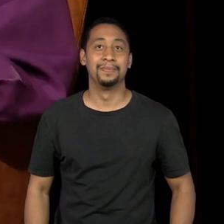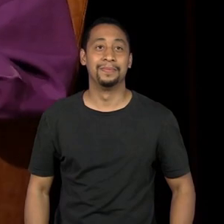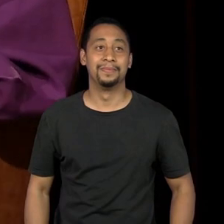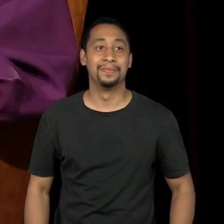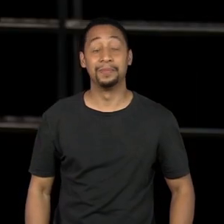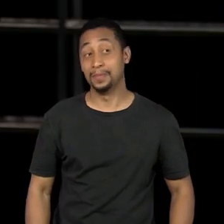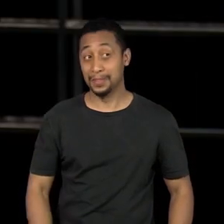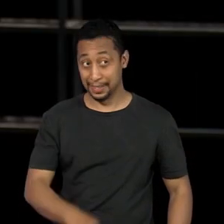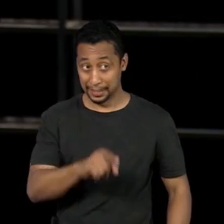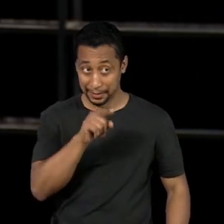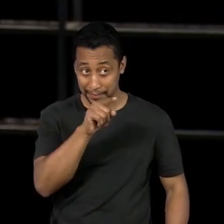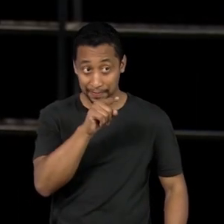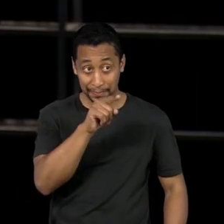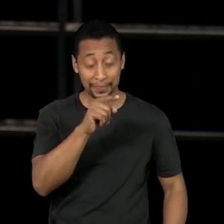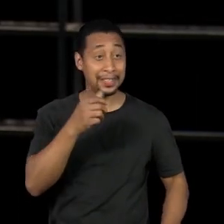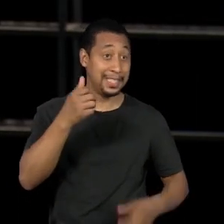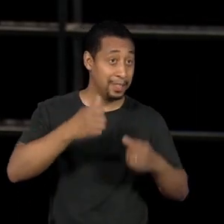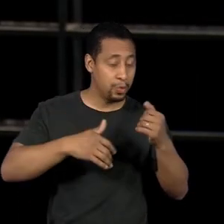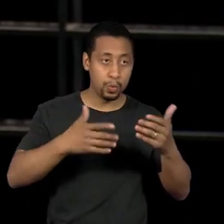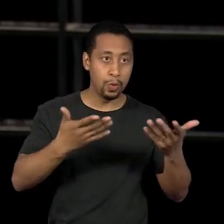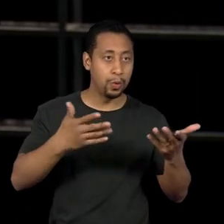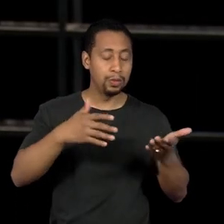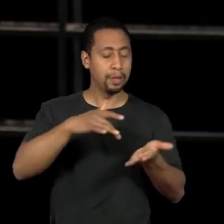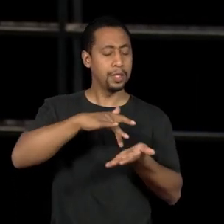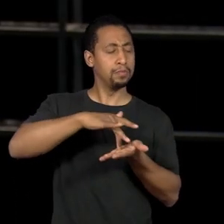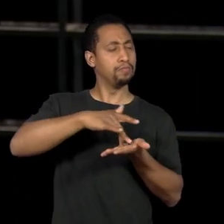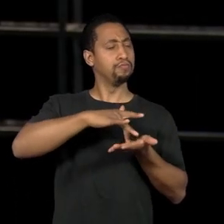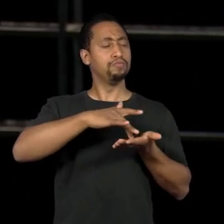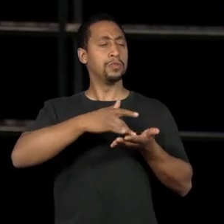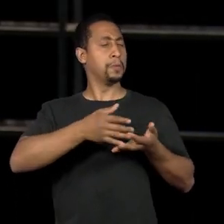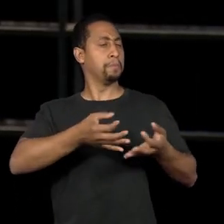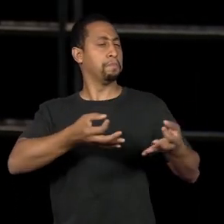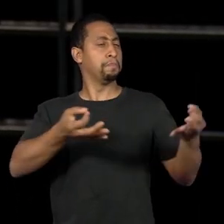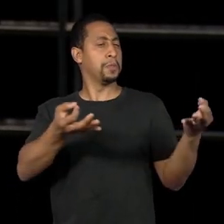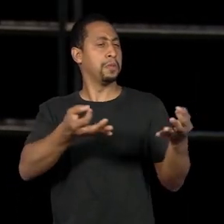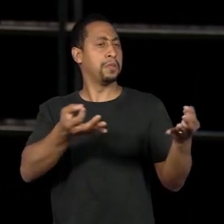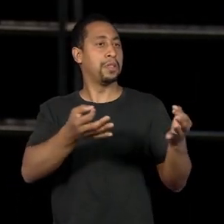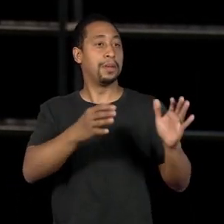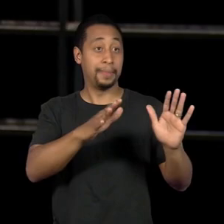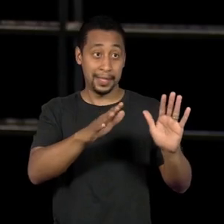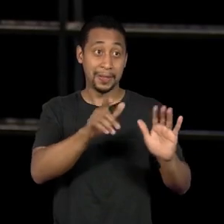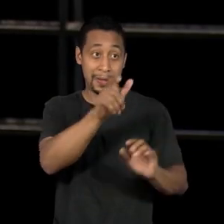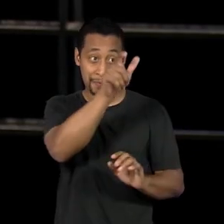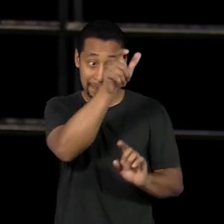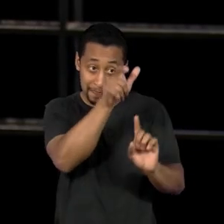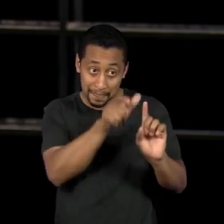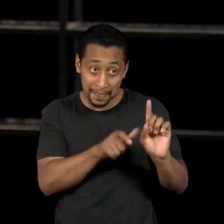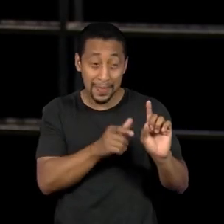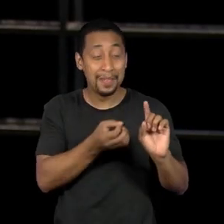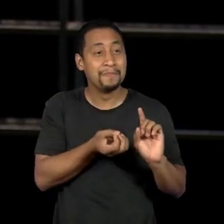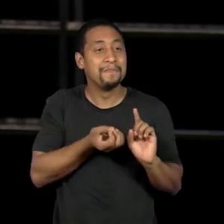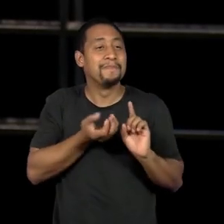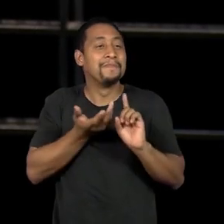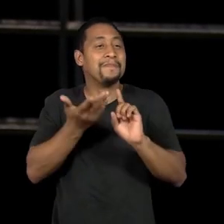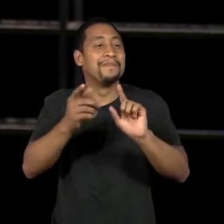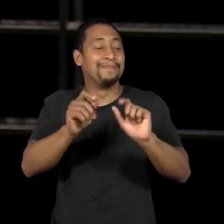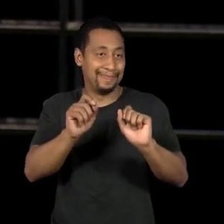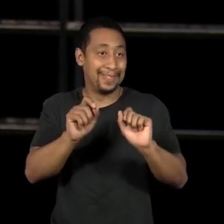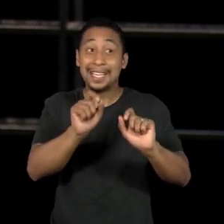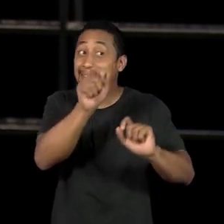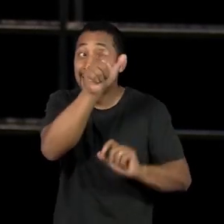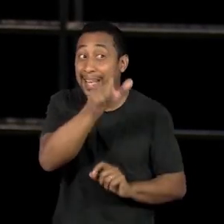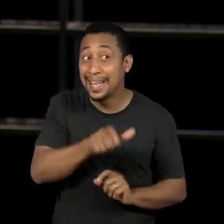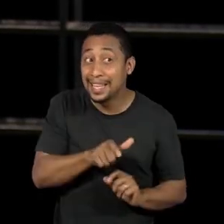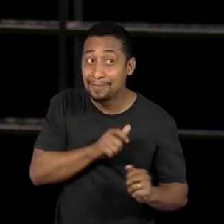E você falou do Padedê perfeito, então é claro que não podia faltar o depoimento da sua companheira de dança e